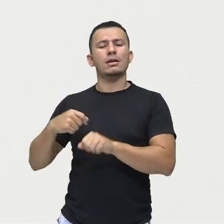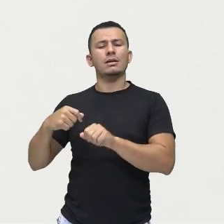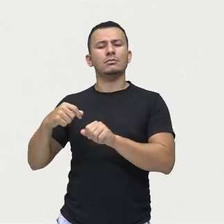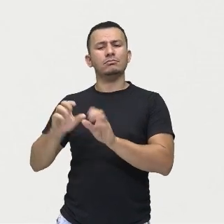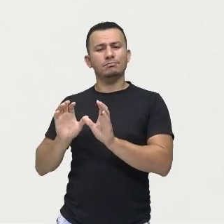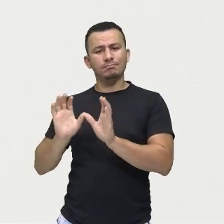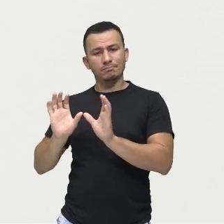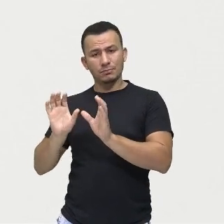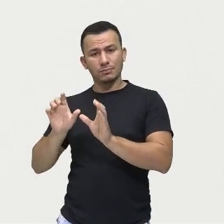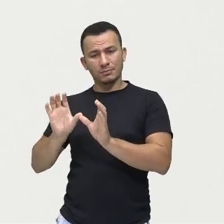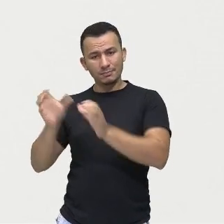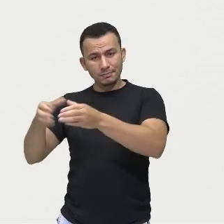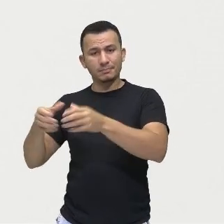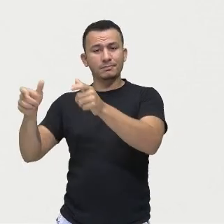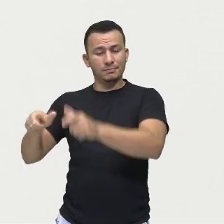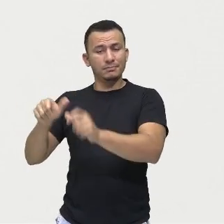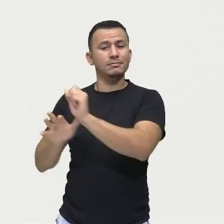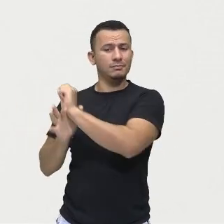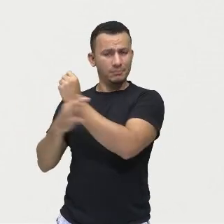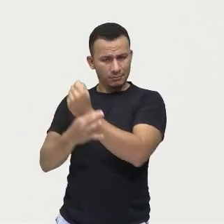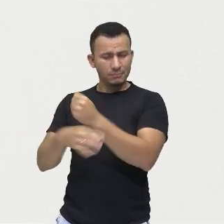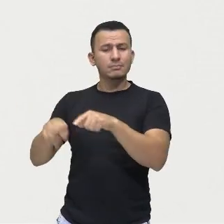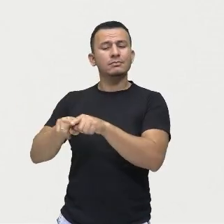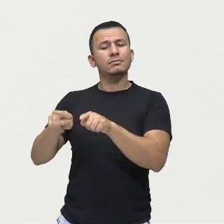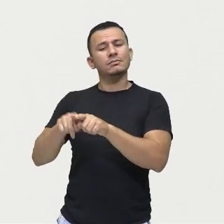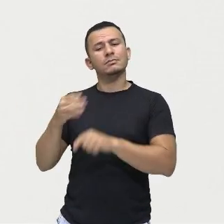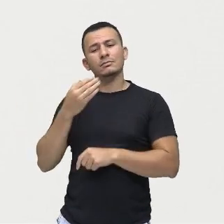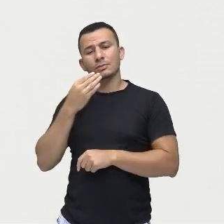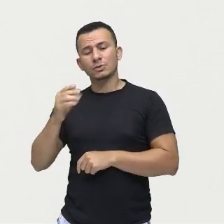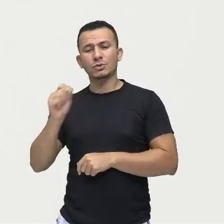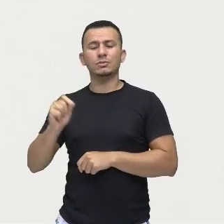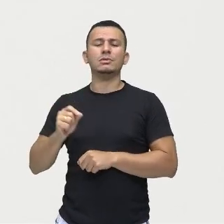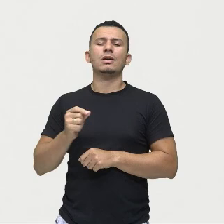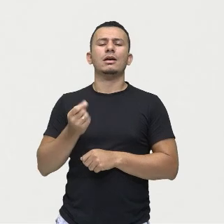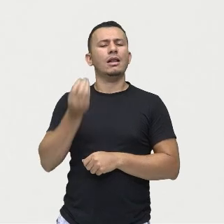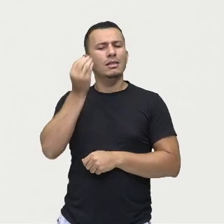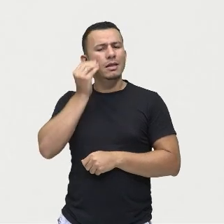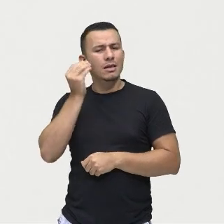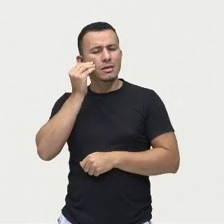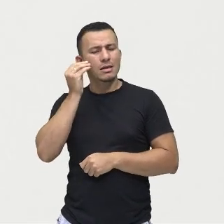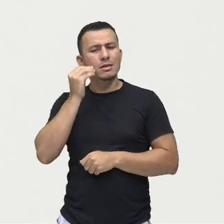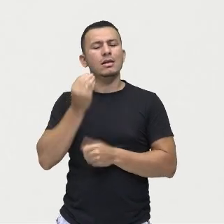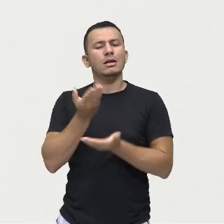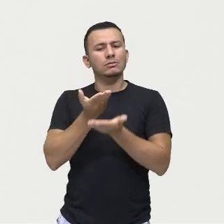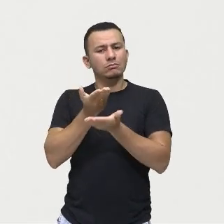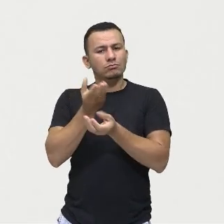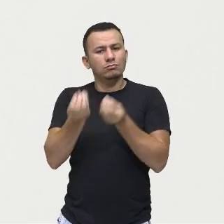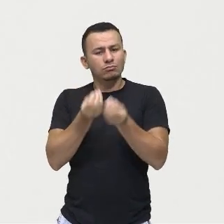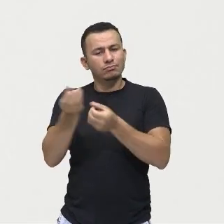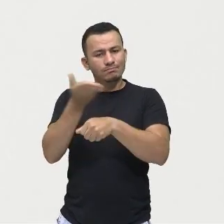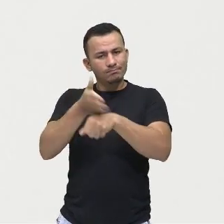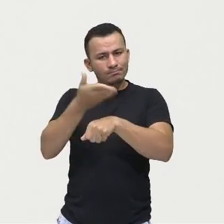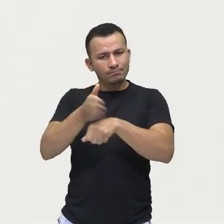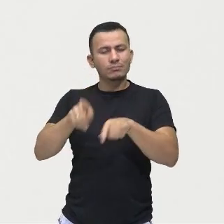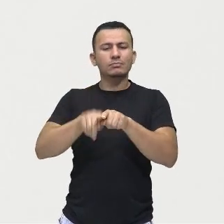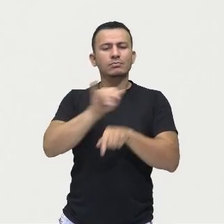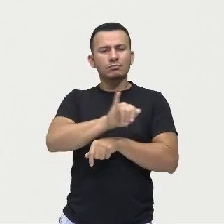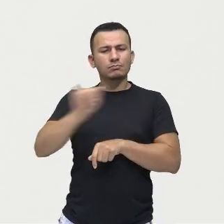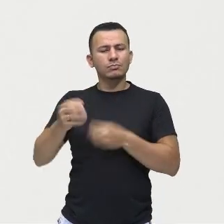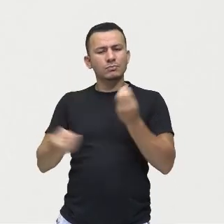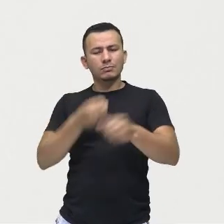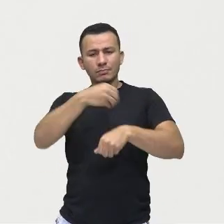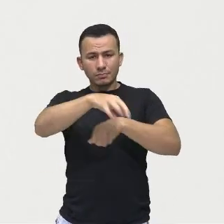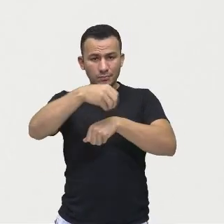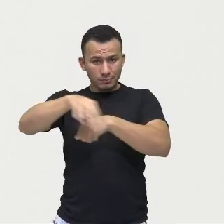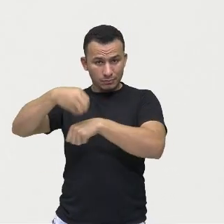instalações seguras. É importante solicitar uma aula experimental e observar como é a postura dos orientadores. O